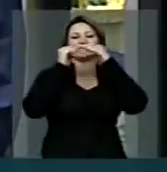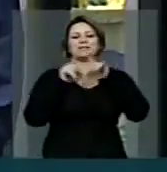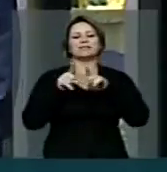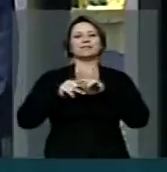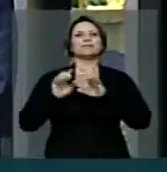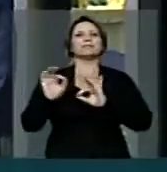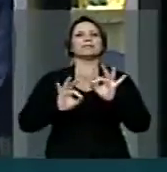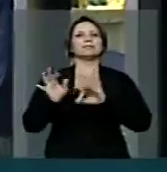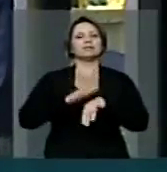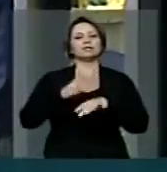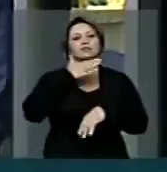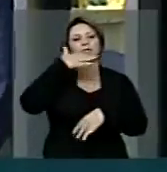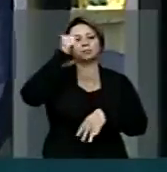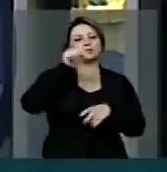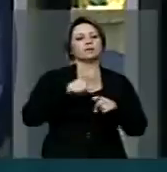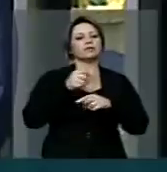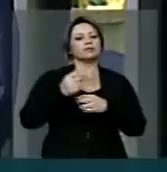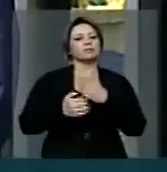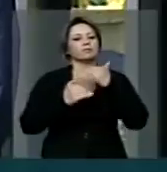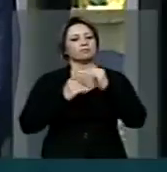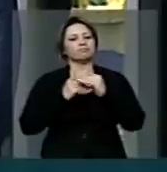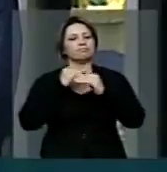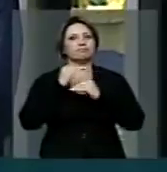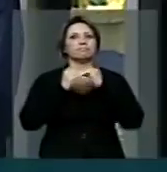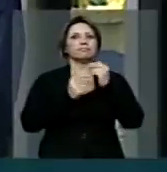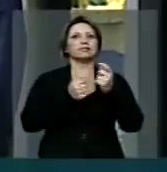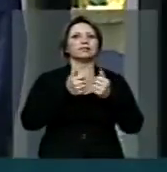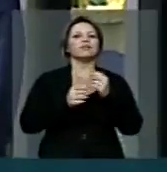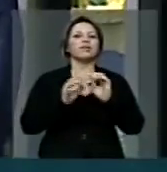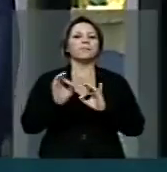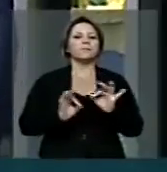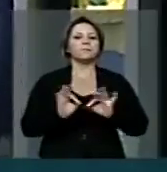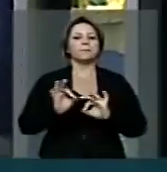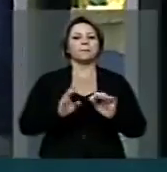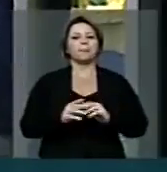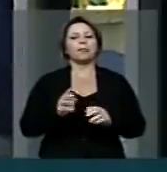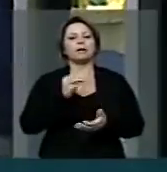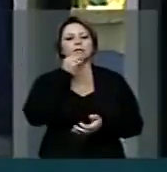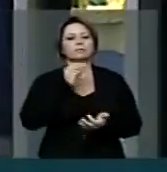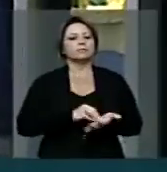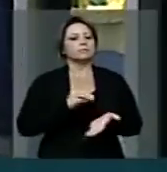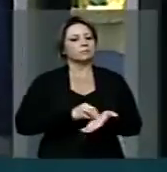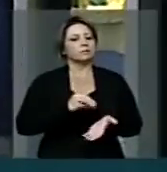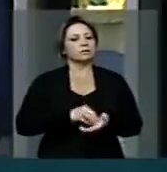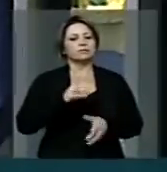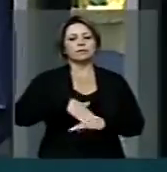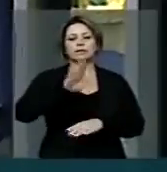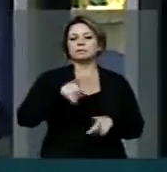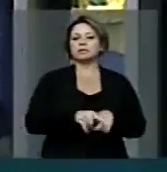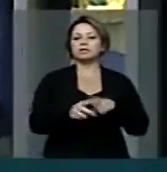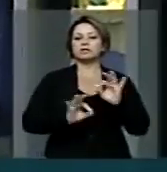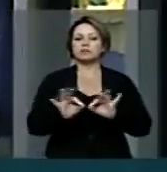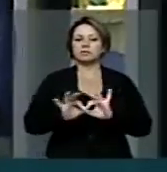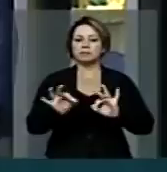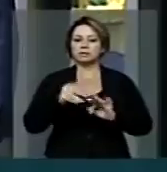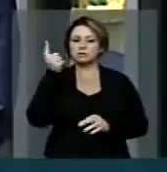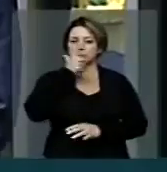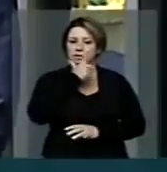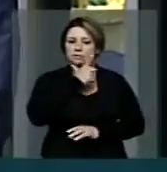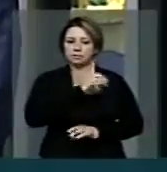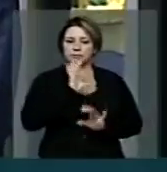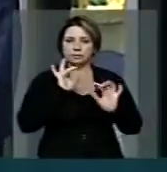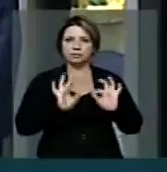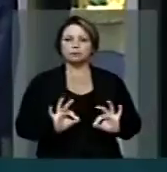está melhorando pouco a pouco, mas ainda falta muito para nós realmente